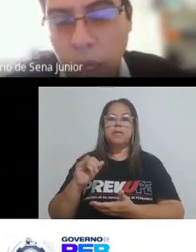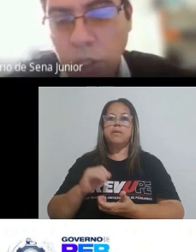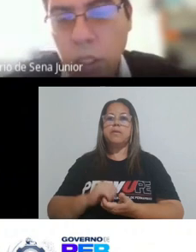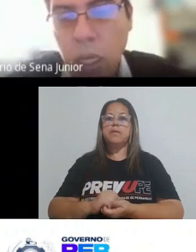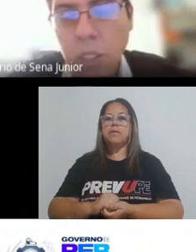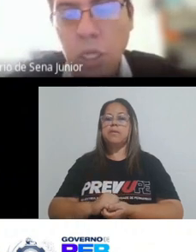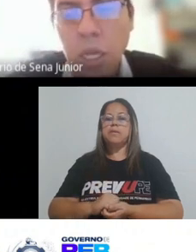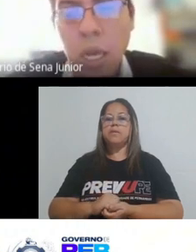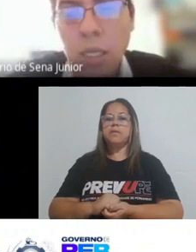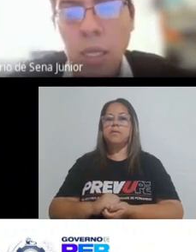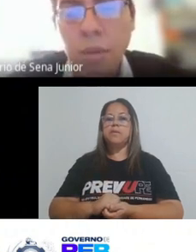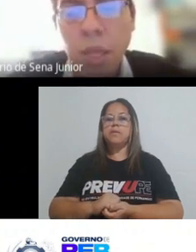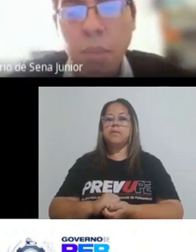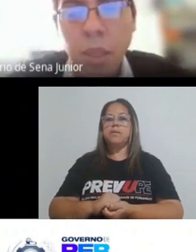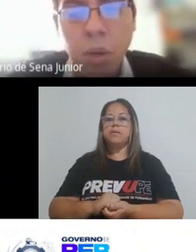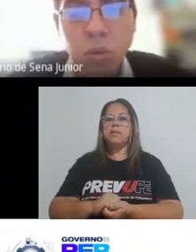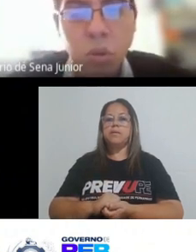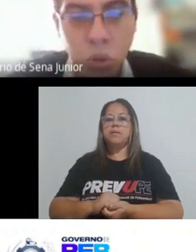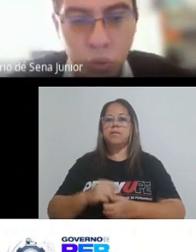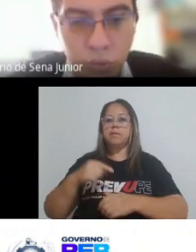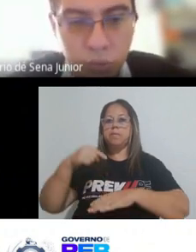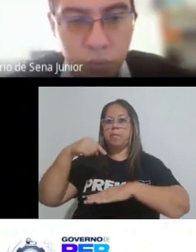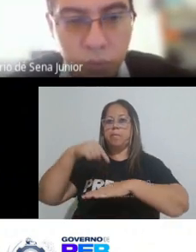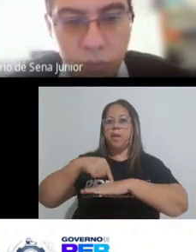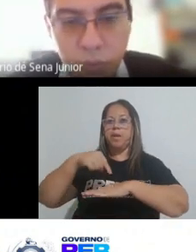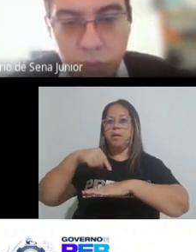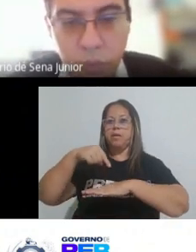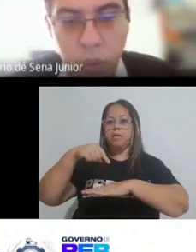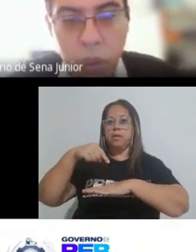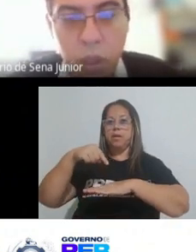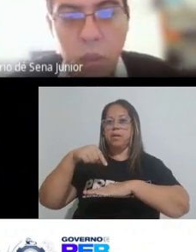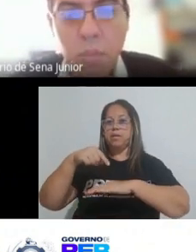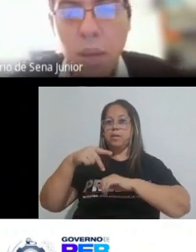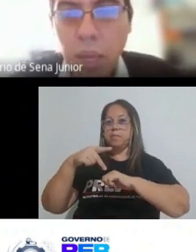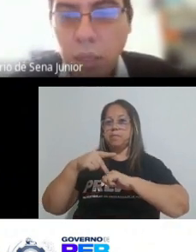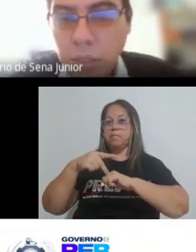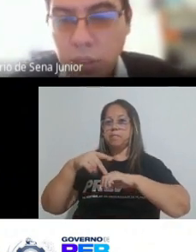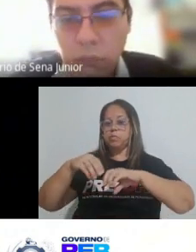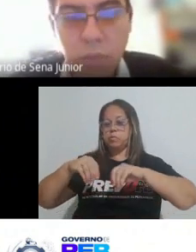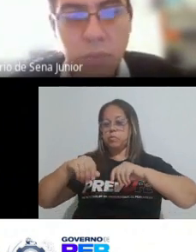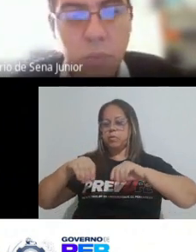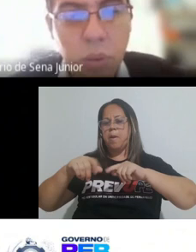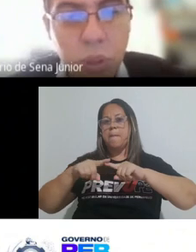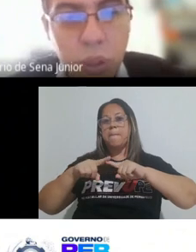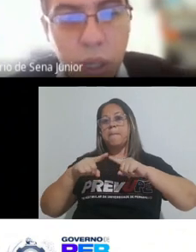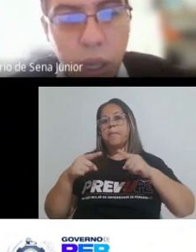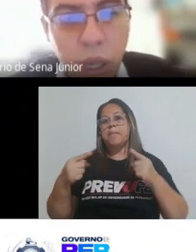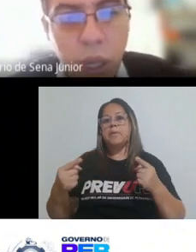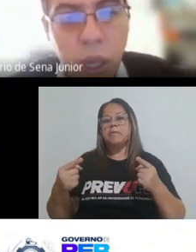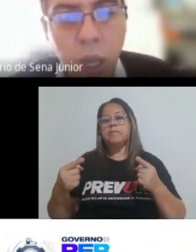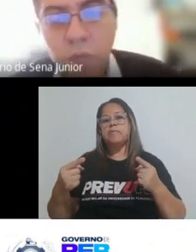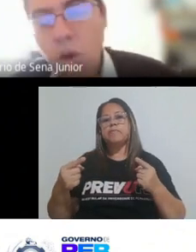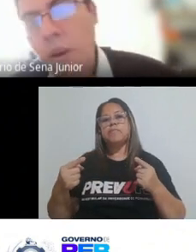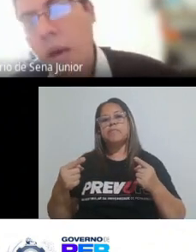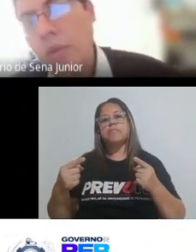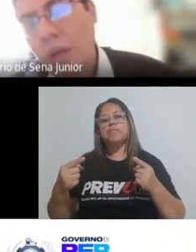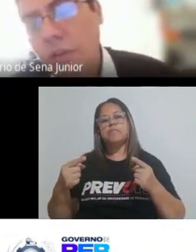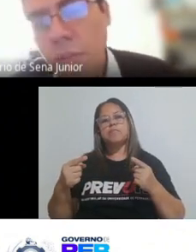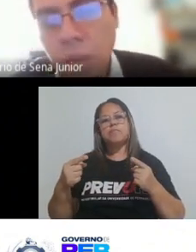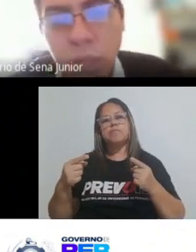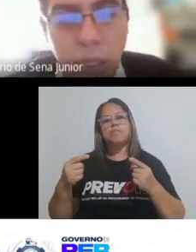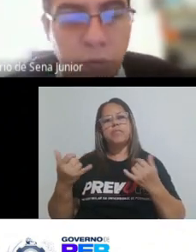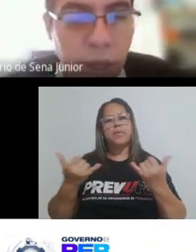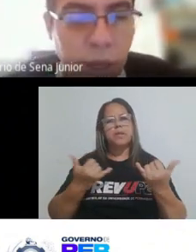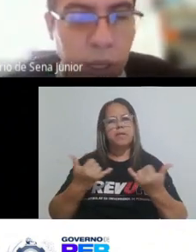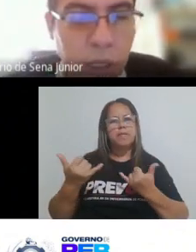a chegada da pedra ao sol. Mas, é informado, é